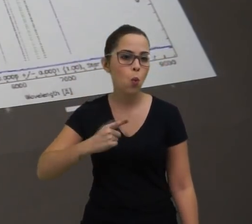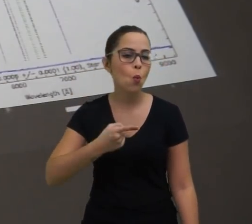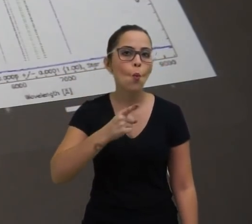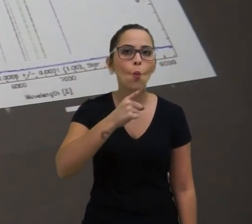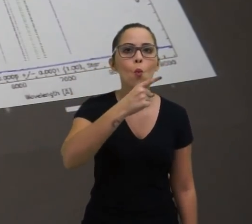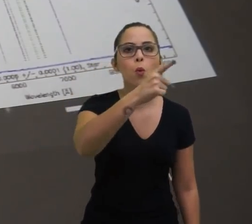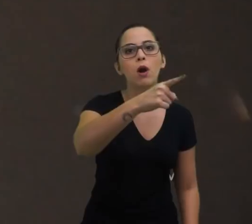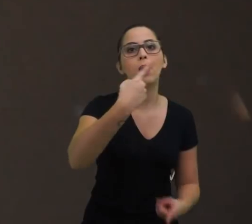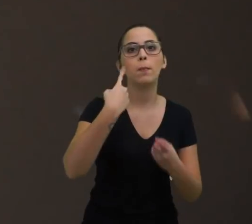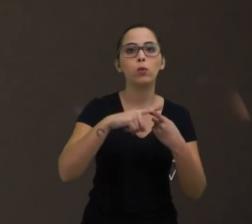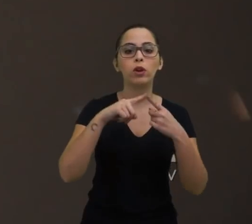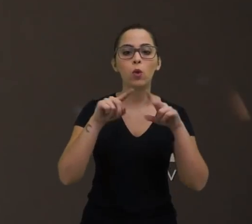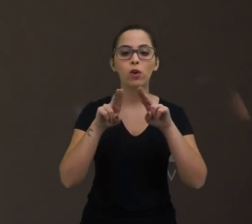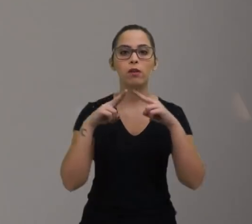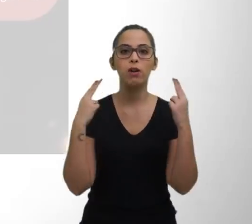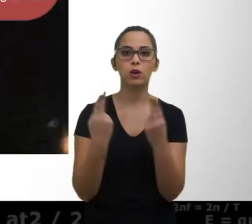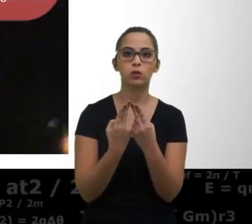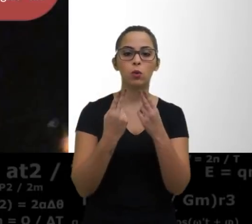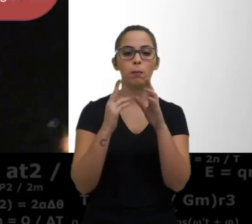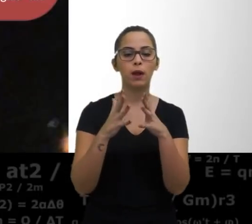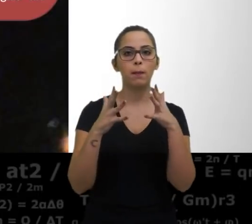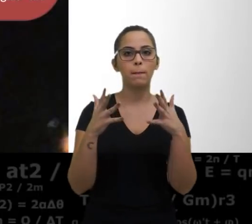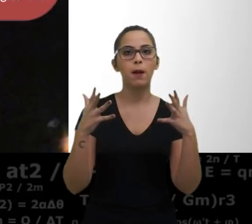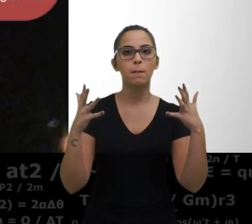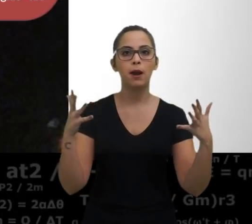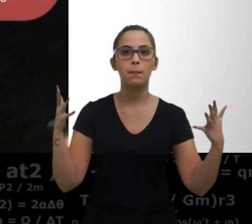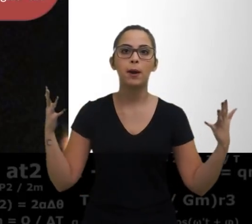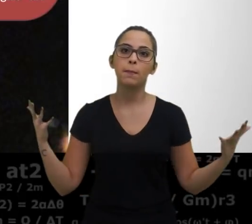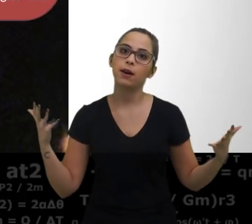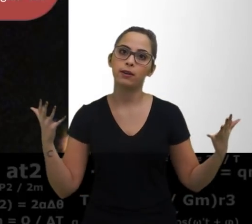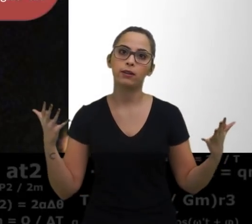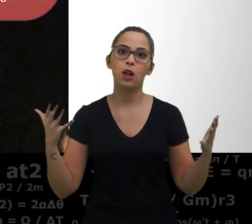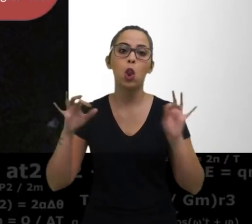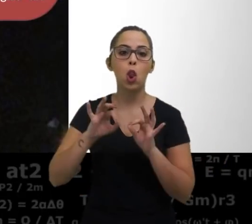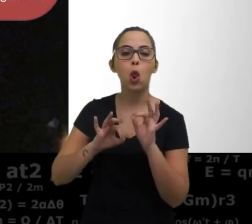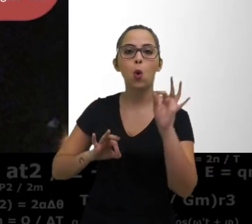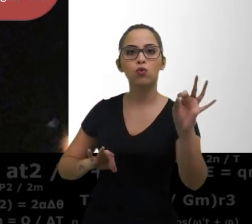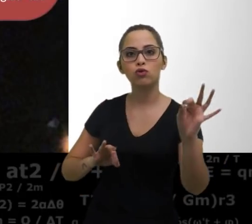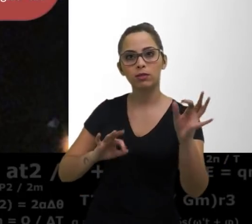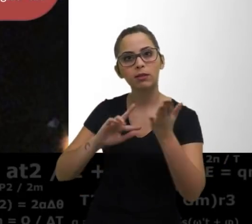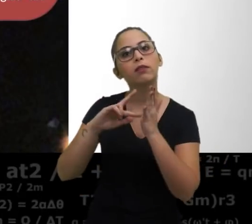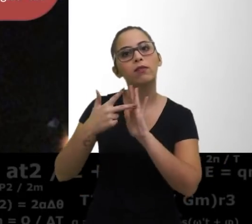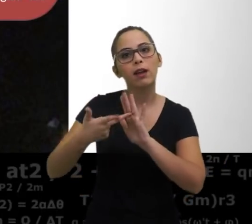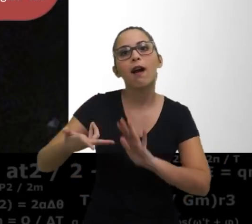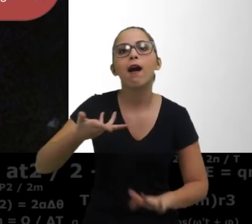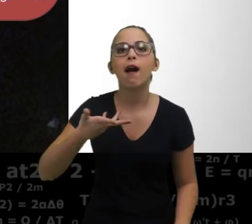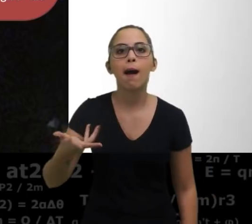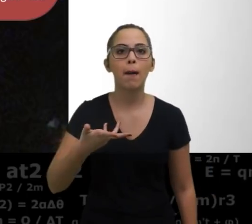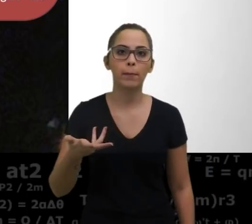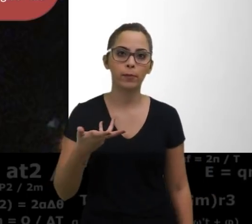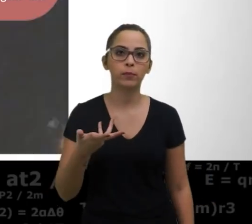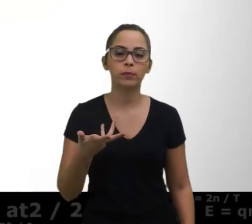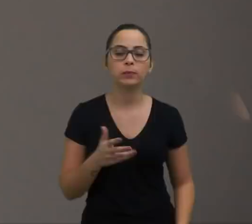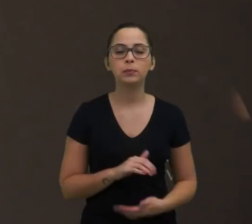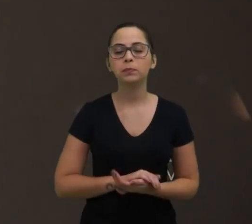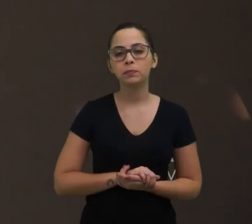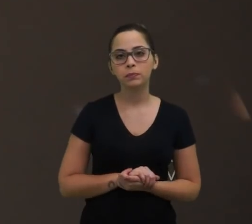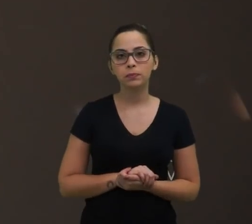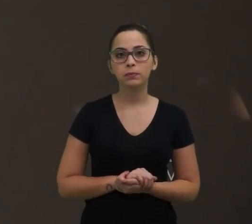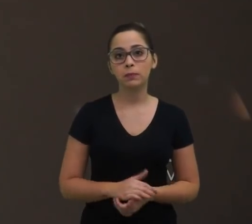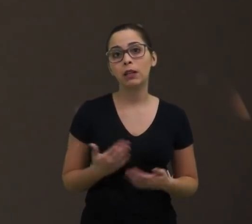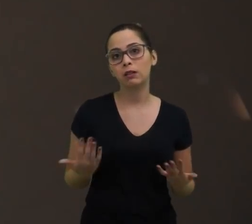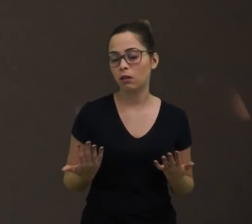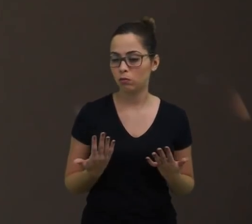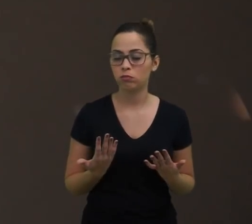tipo de objeto ele pode ser? Então, o desvio para o vermelho da luz e a consequente velocidade de afastamento podem ser facilmente